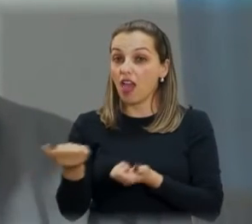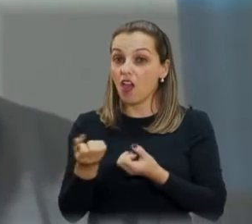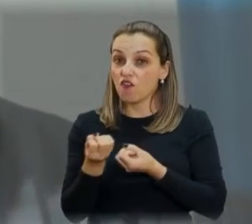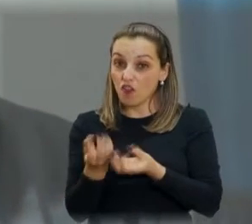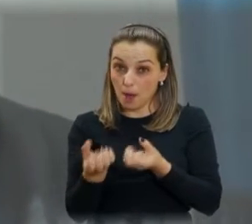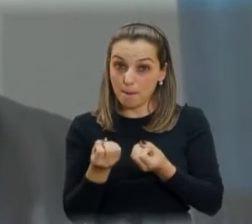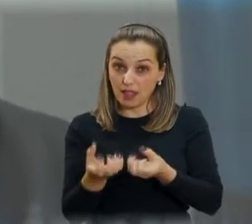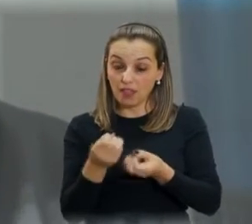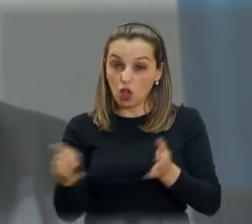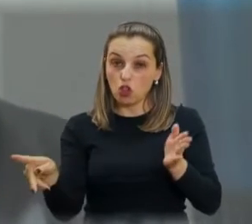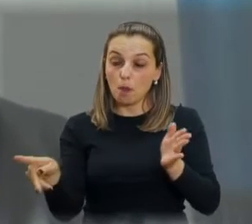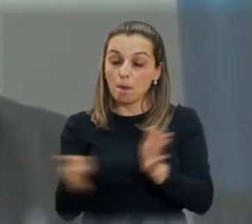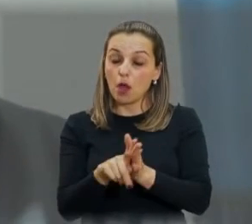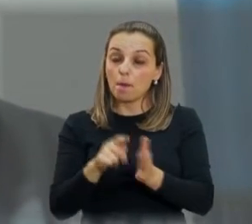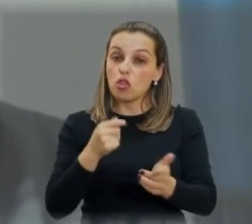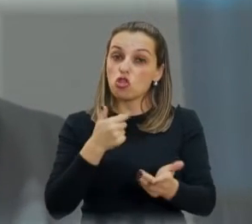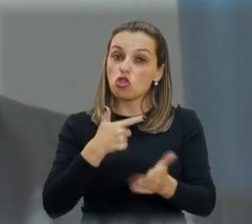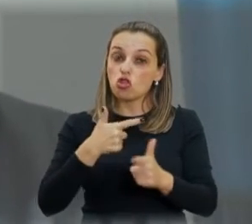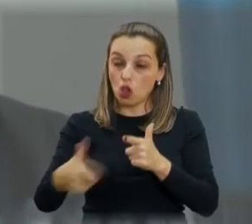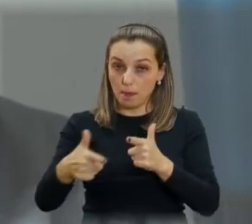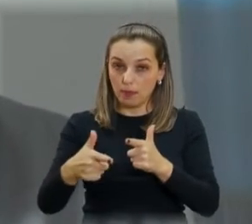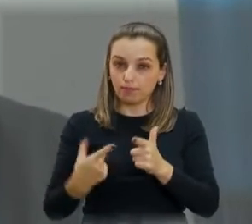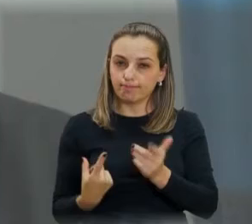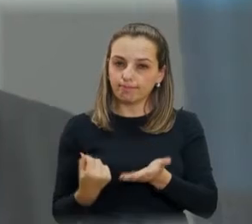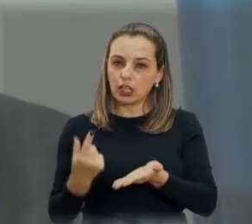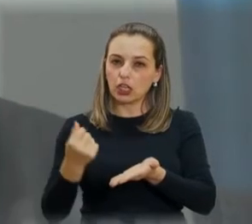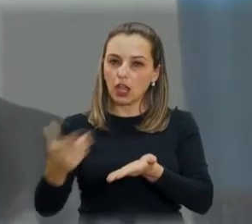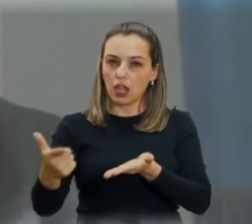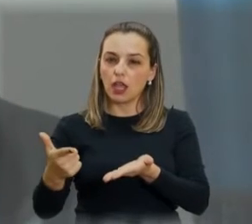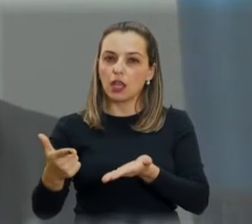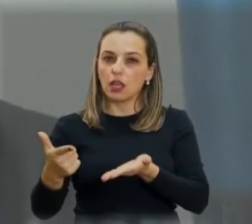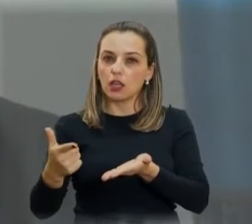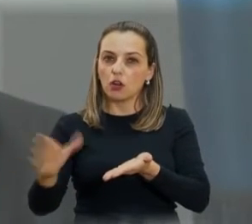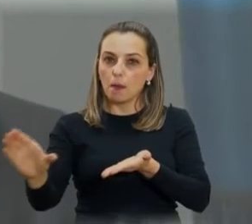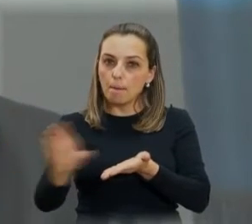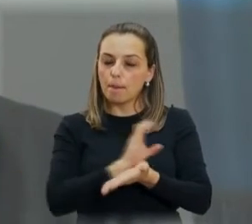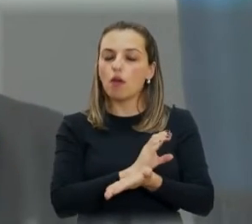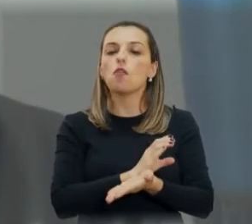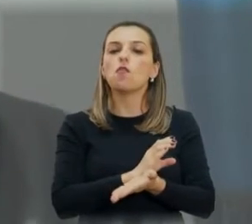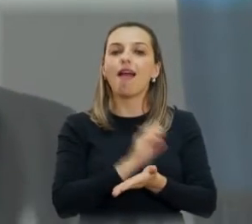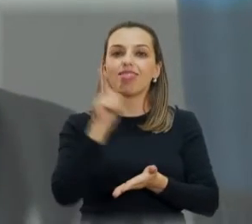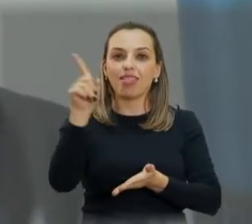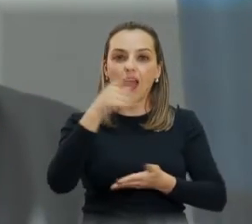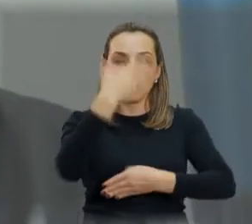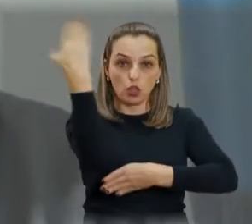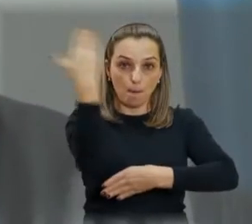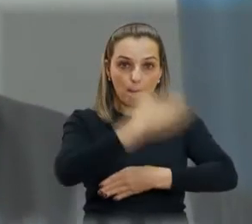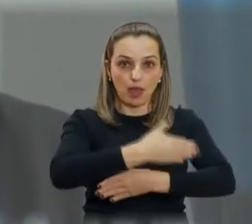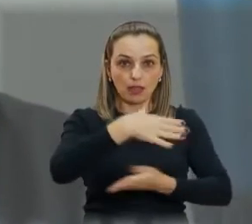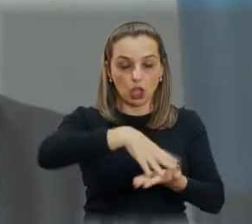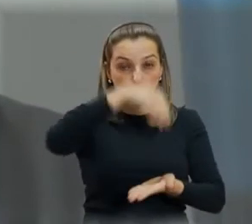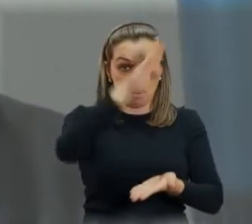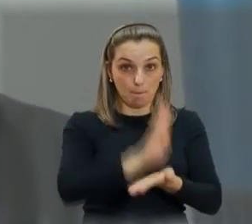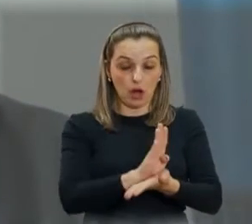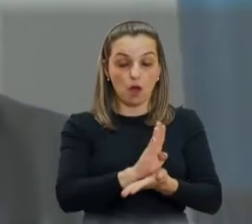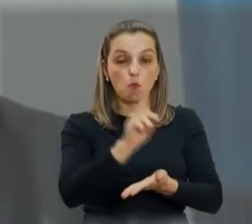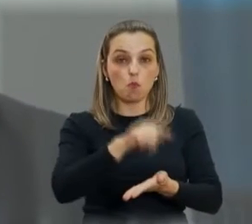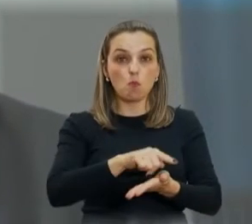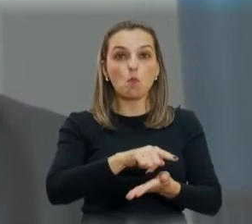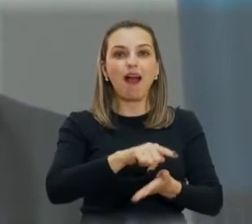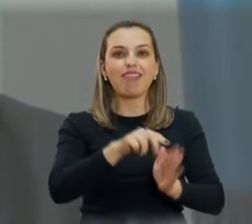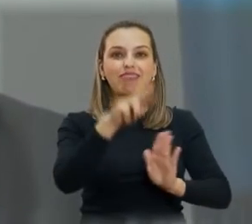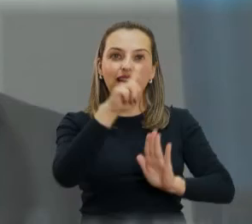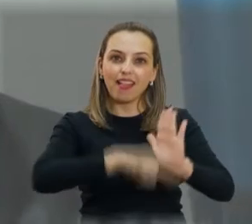e destinação dos valores arrecadados nessa praça do Distrito de Bueno de Andrade, sendo relatório mês a